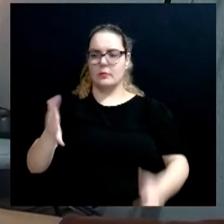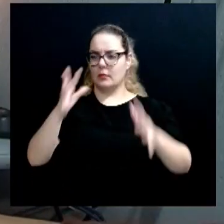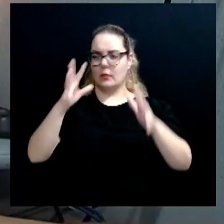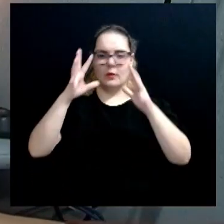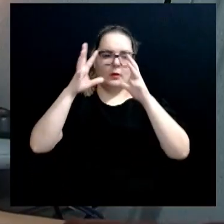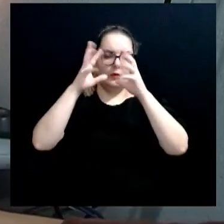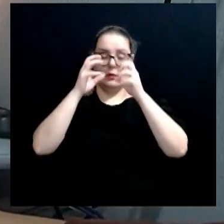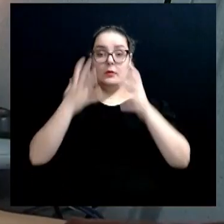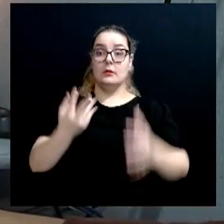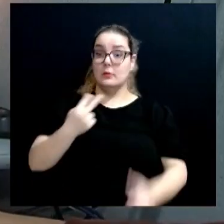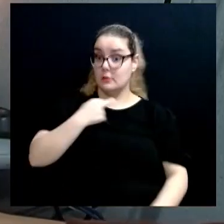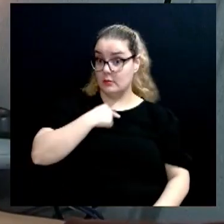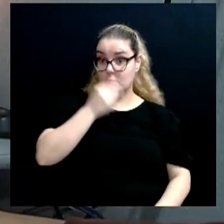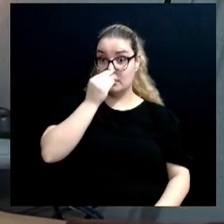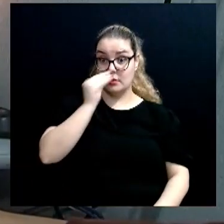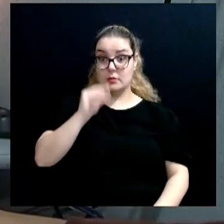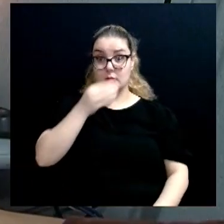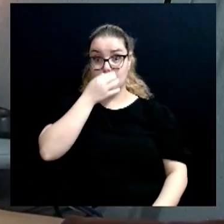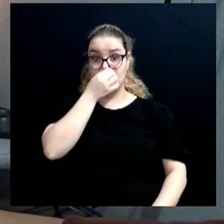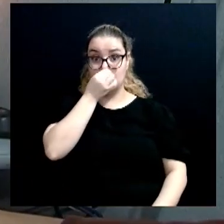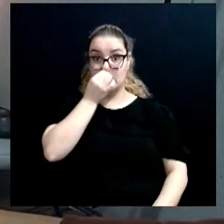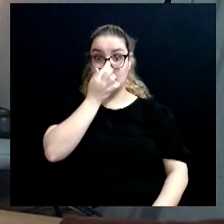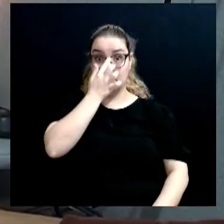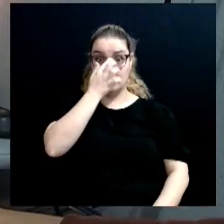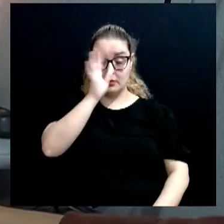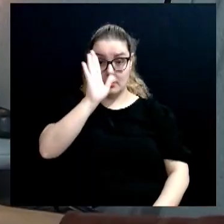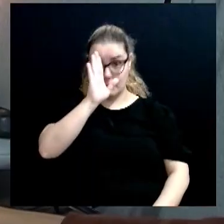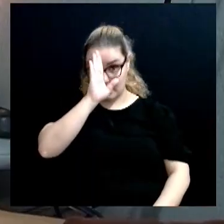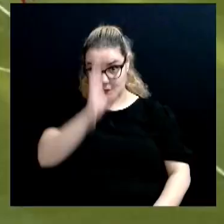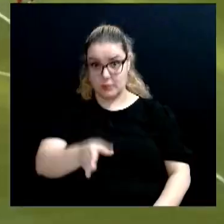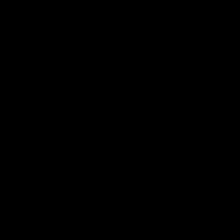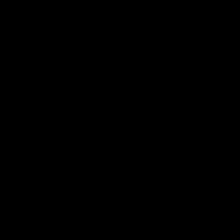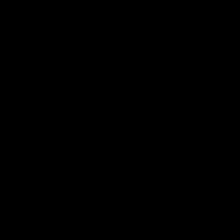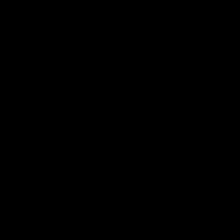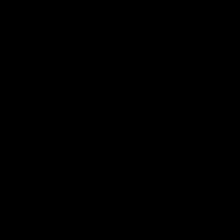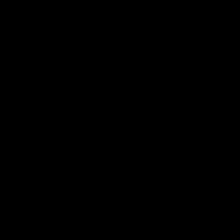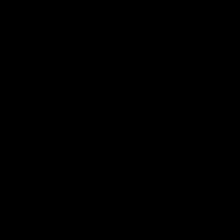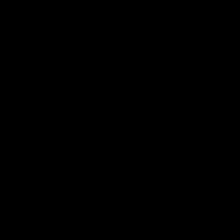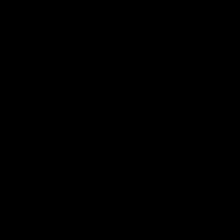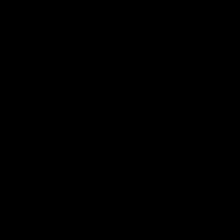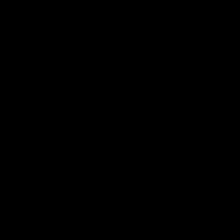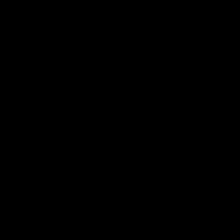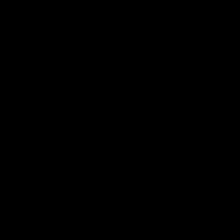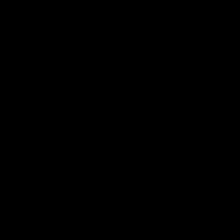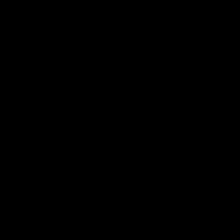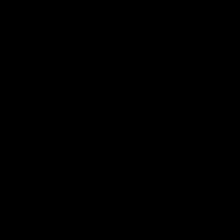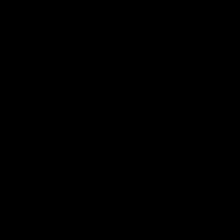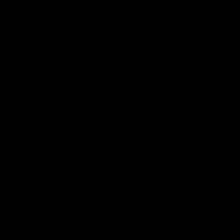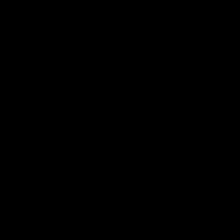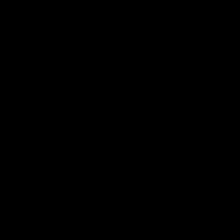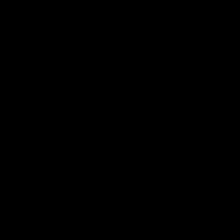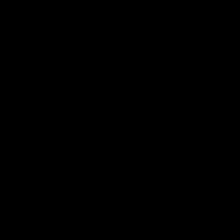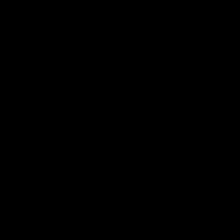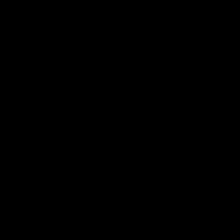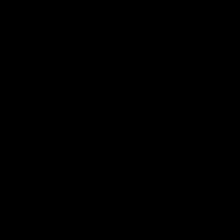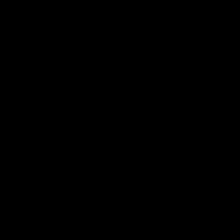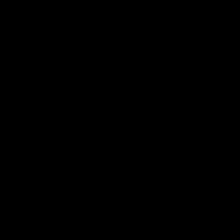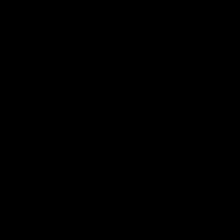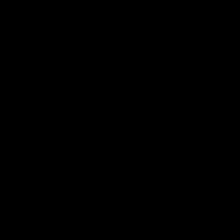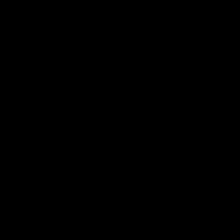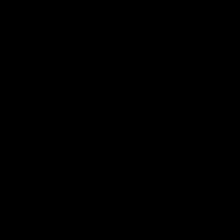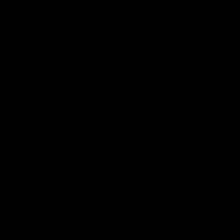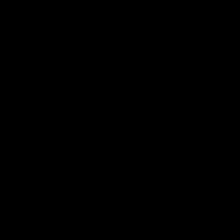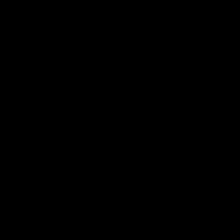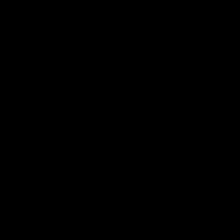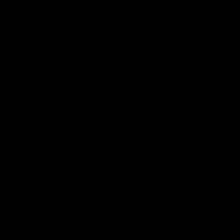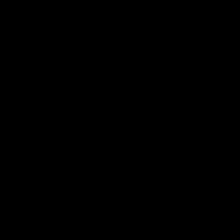ignorado, principalmente nas pessoas que já têm sabidamente uma doença no coração. O cardiologista ainda destaca que estudos realizados